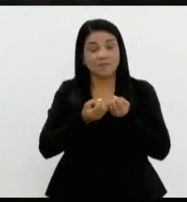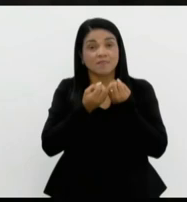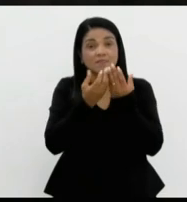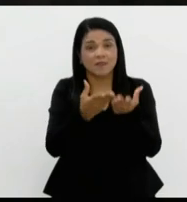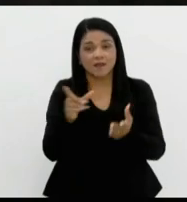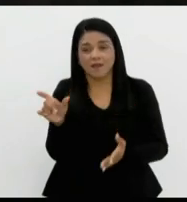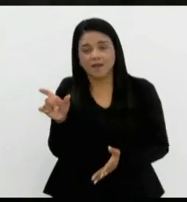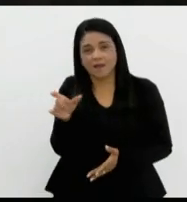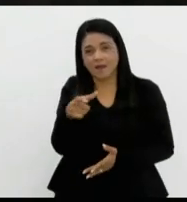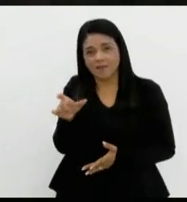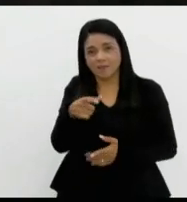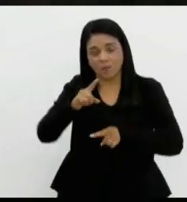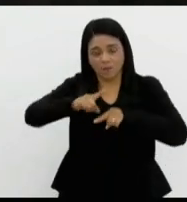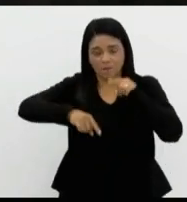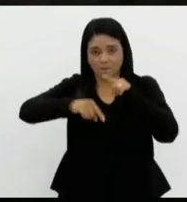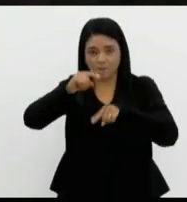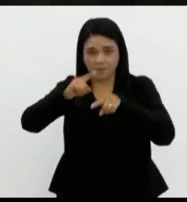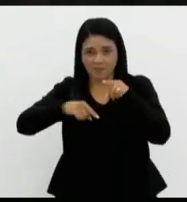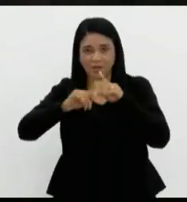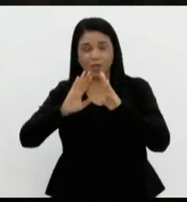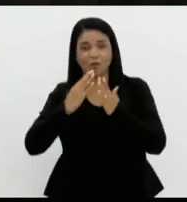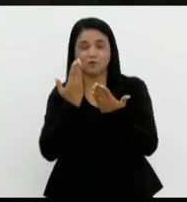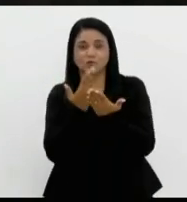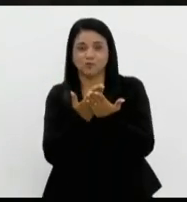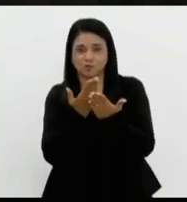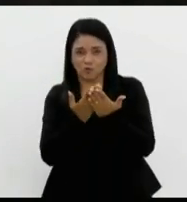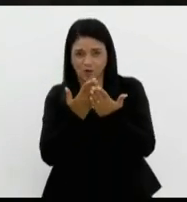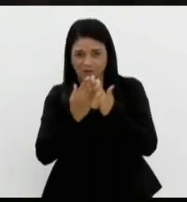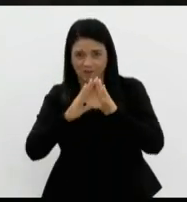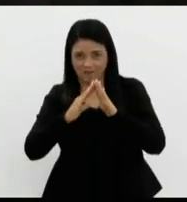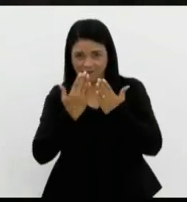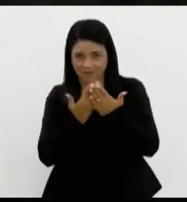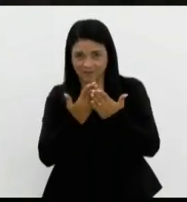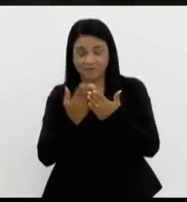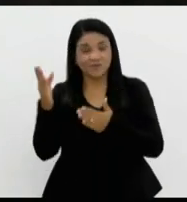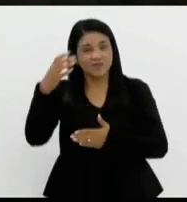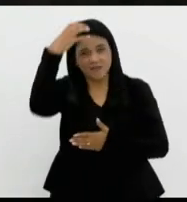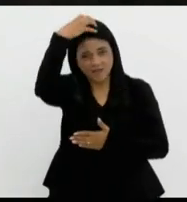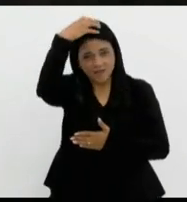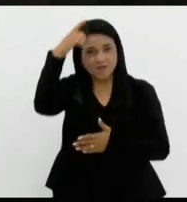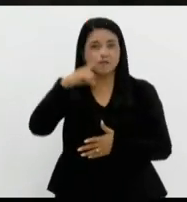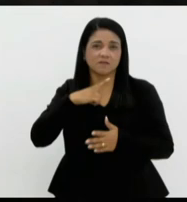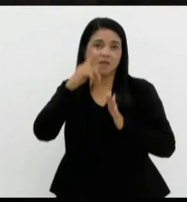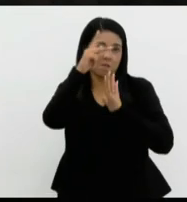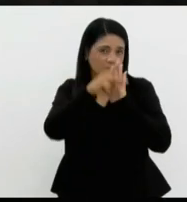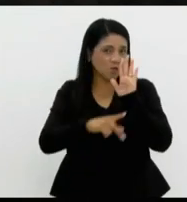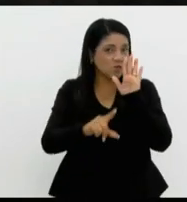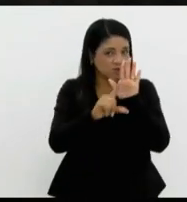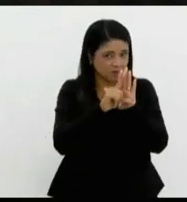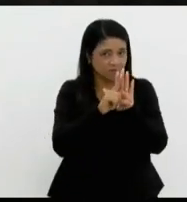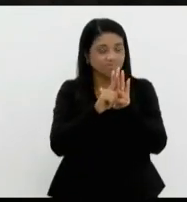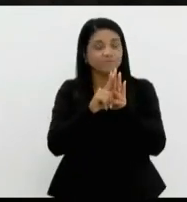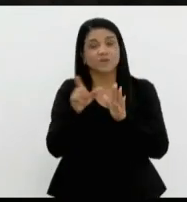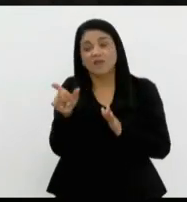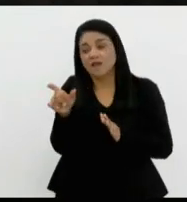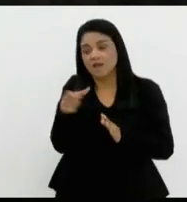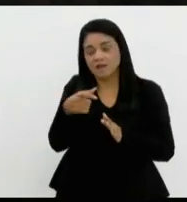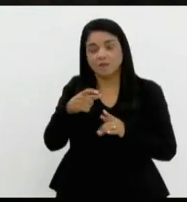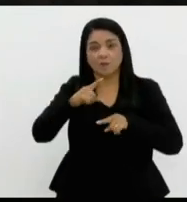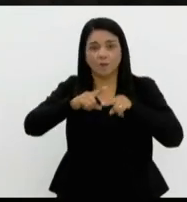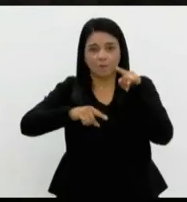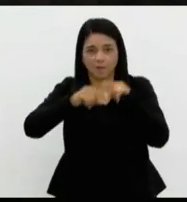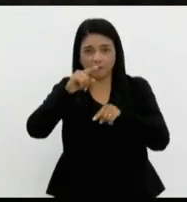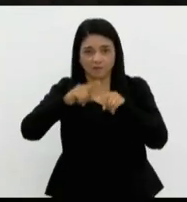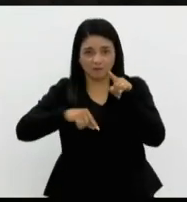cartão material escolar, né? Lá em Angra existe esse projeto, né, o cartão material escolar